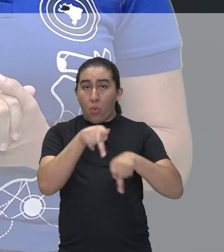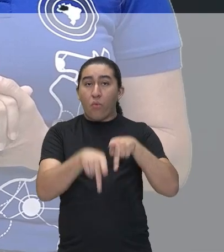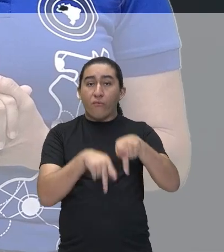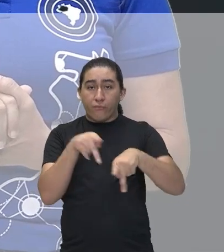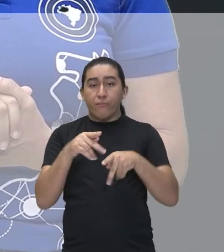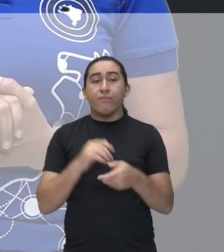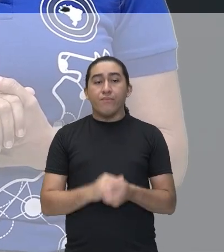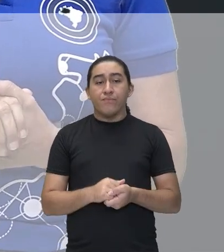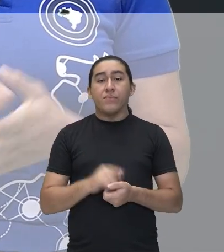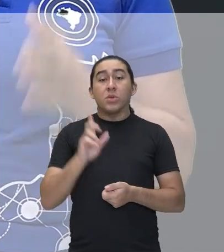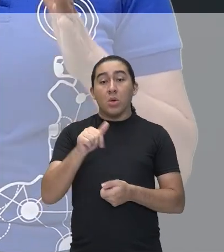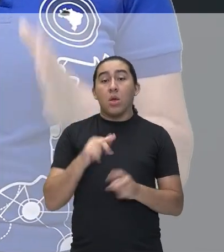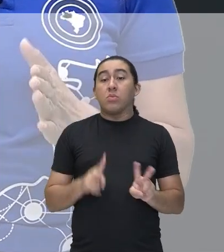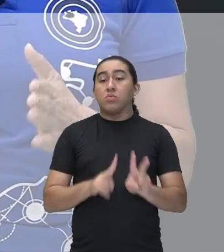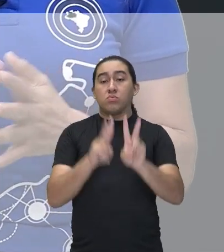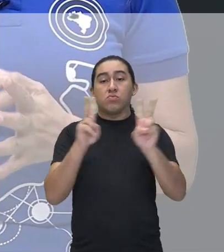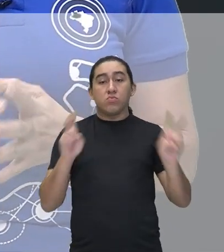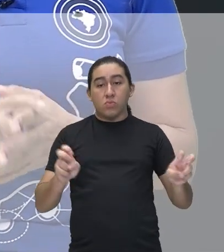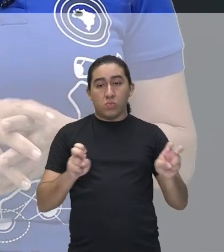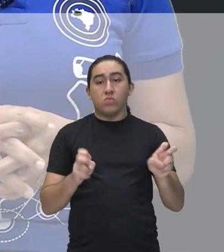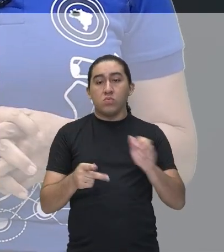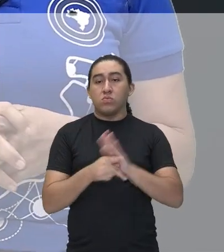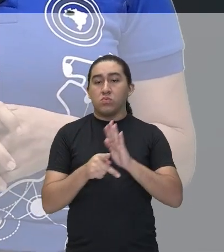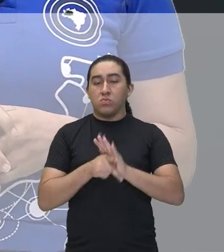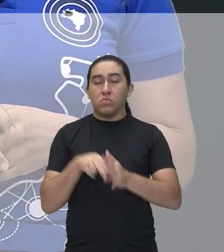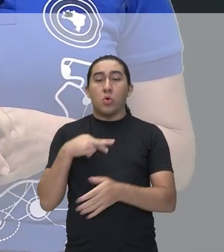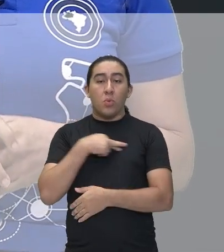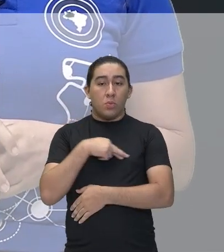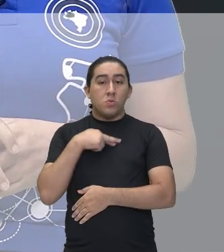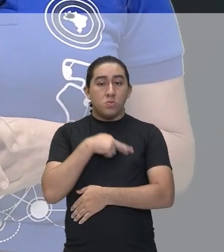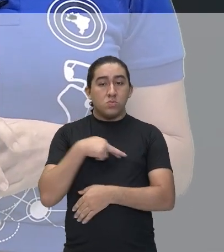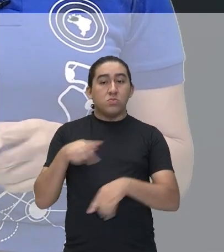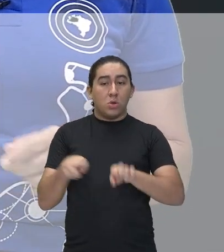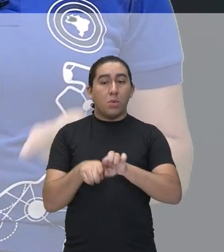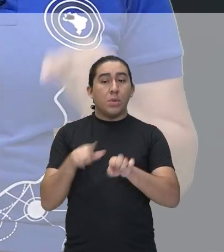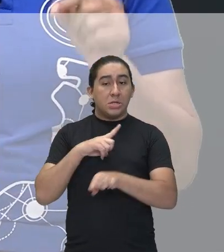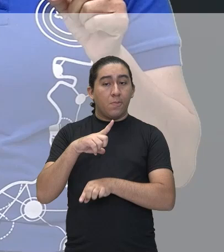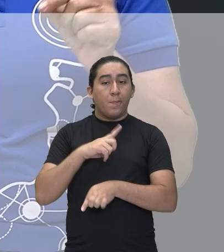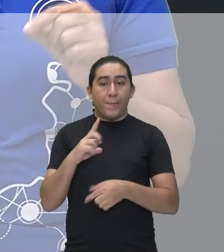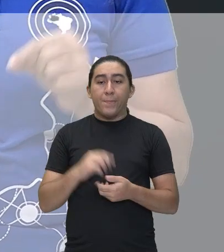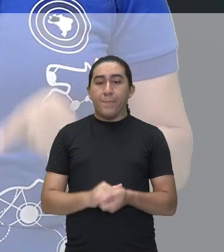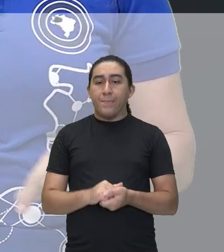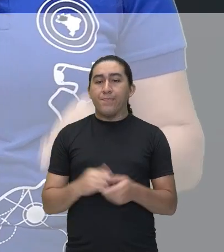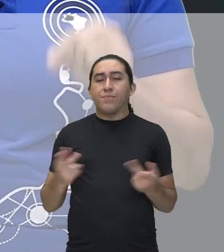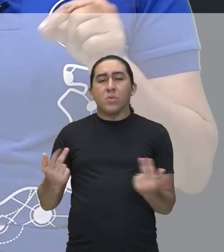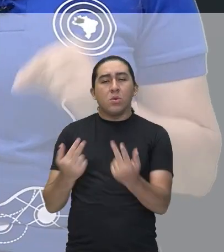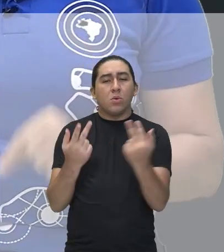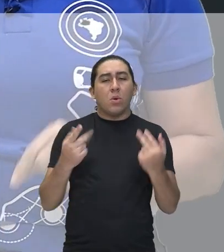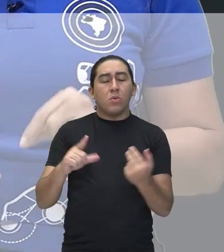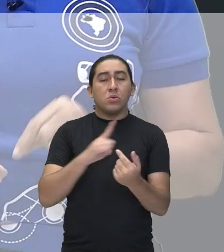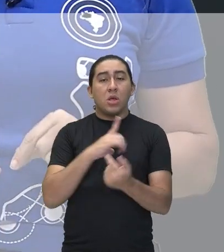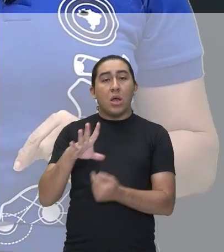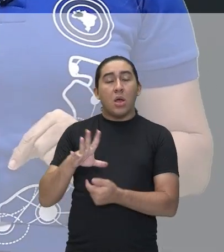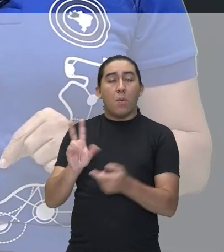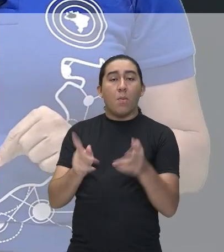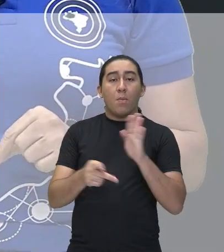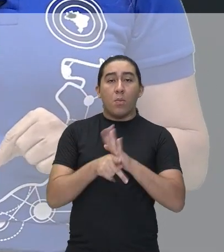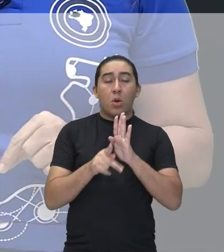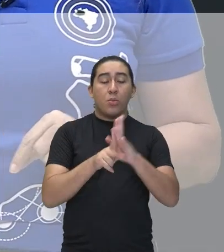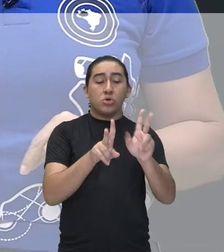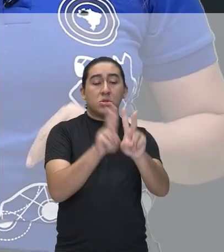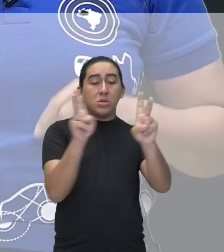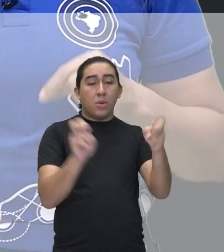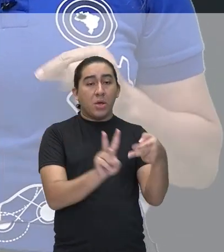das temáticas do romantismo, assim como indianismo e